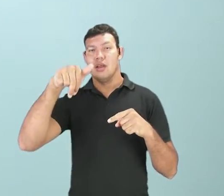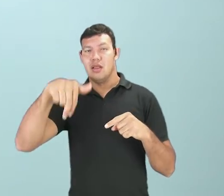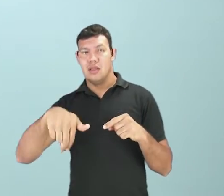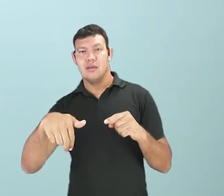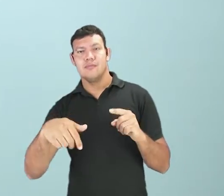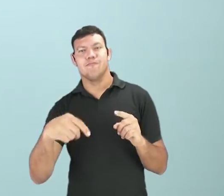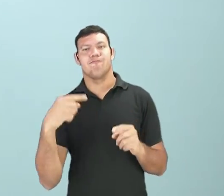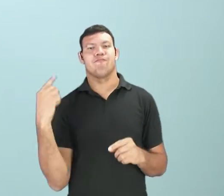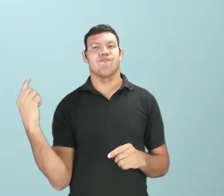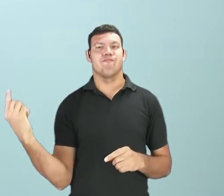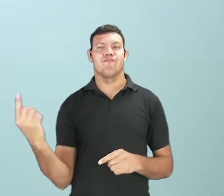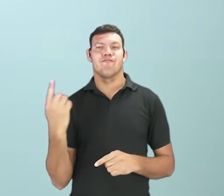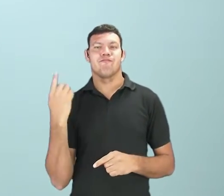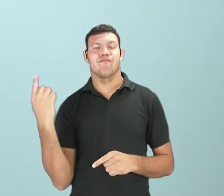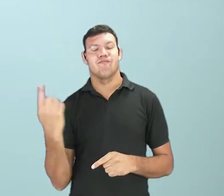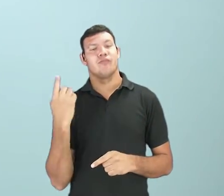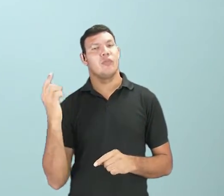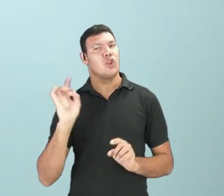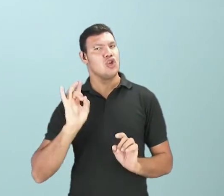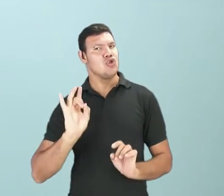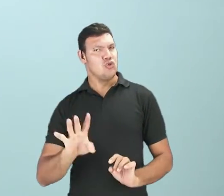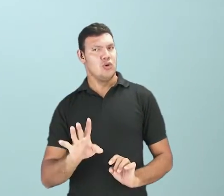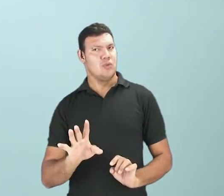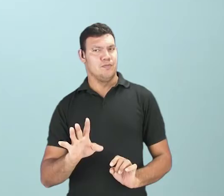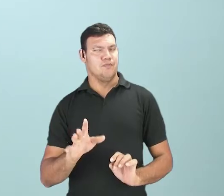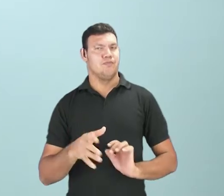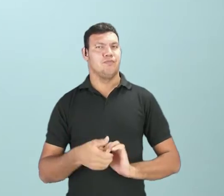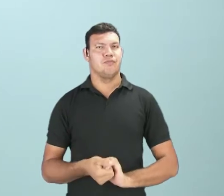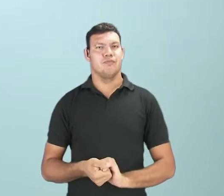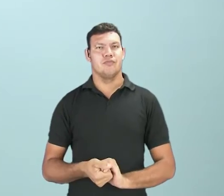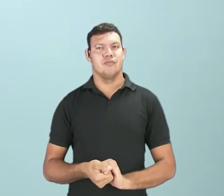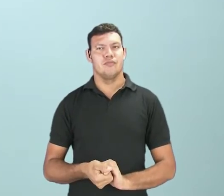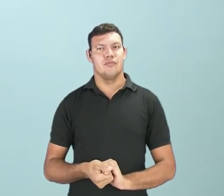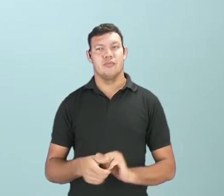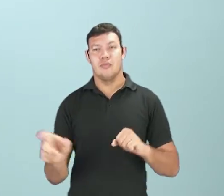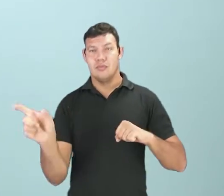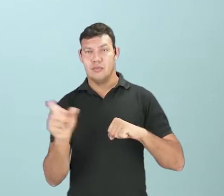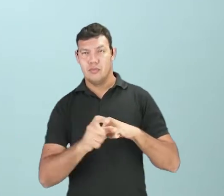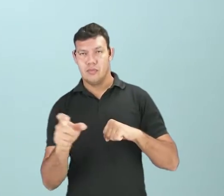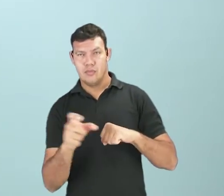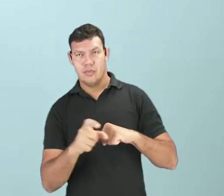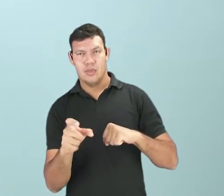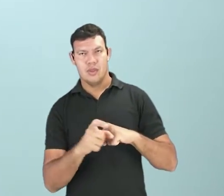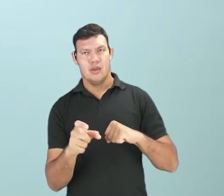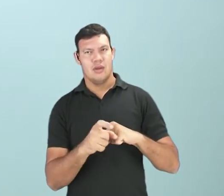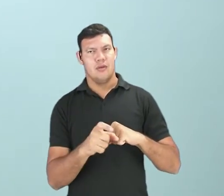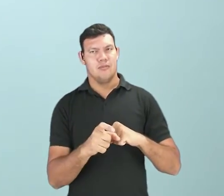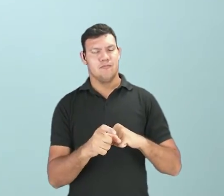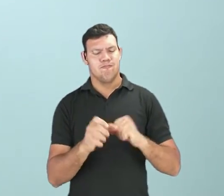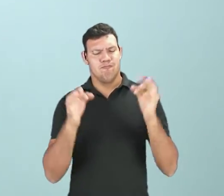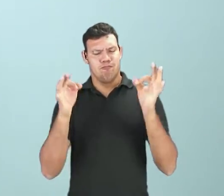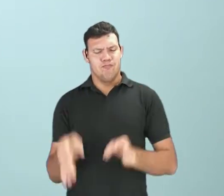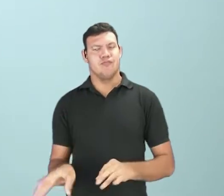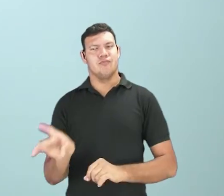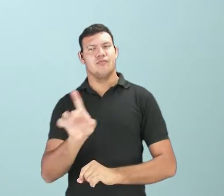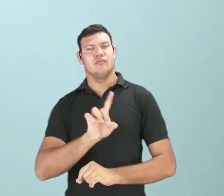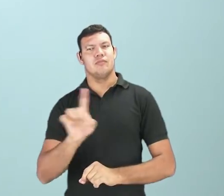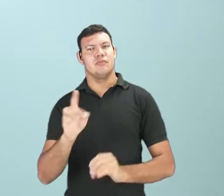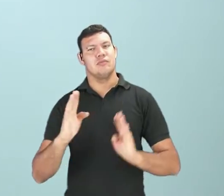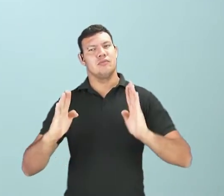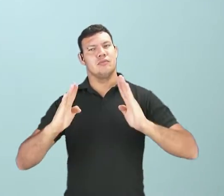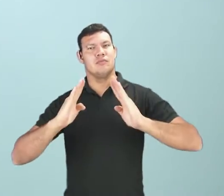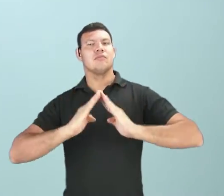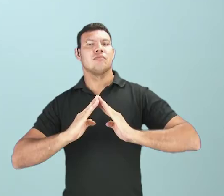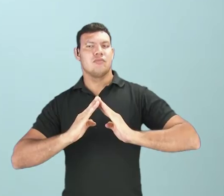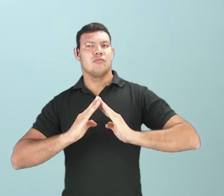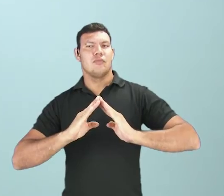uma. Tudo bem? Apenas o singular. Então, referem-se a substantivos que não são específicos. Uma casa,